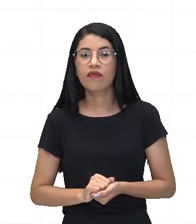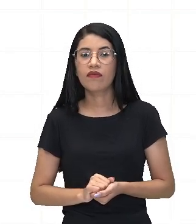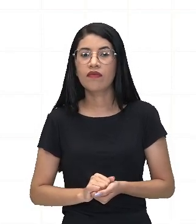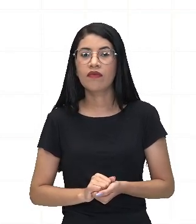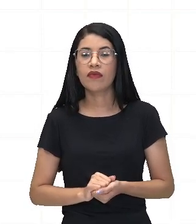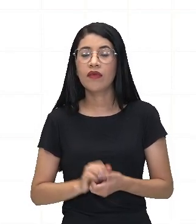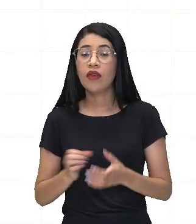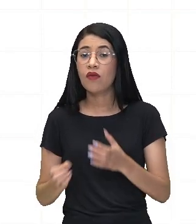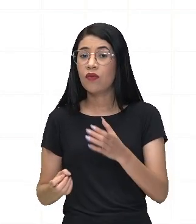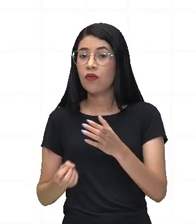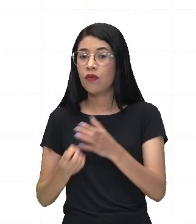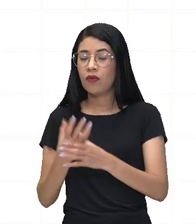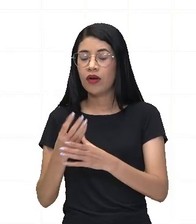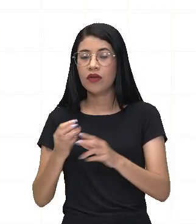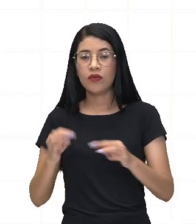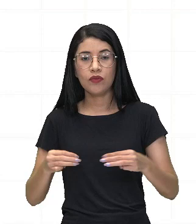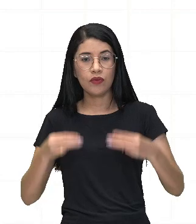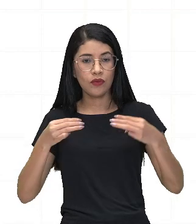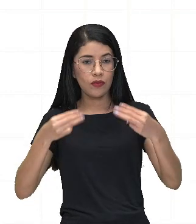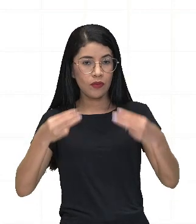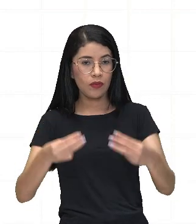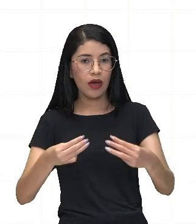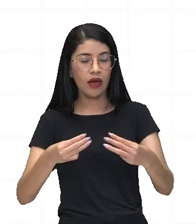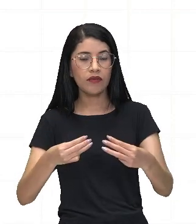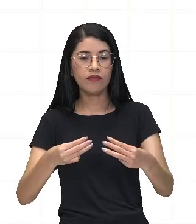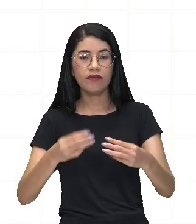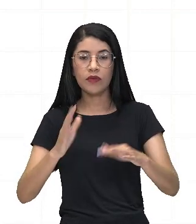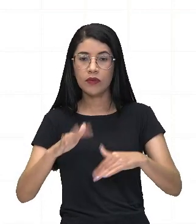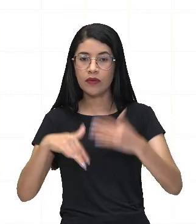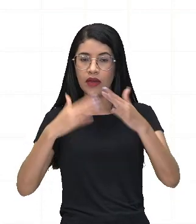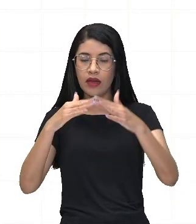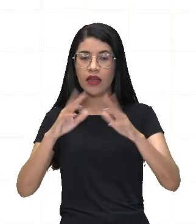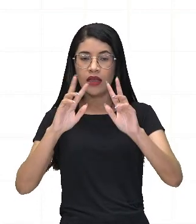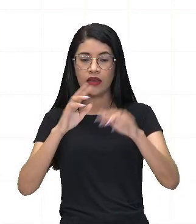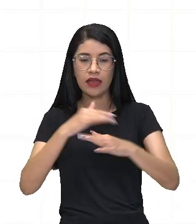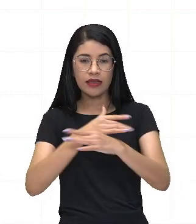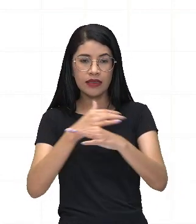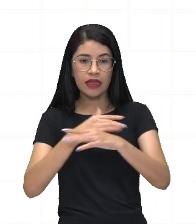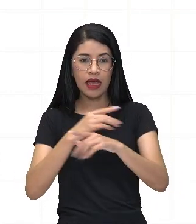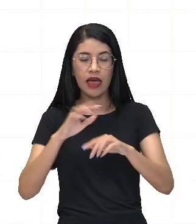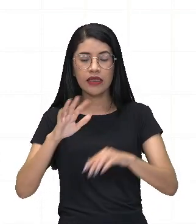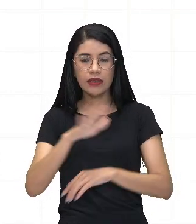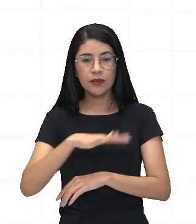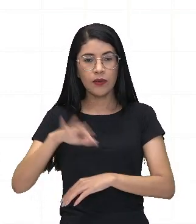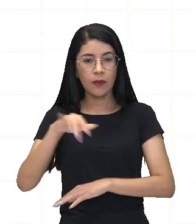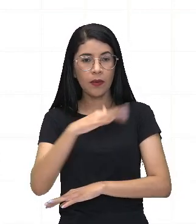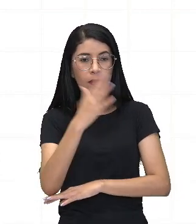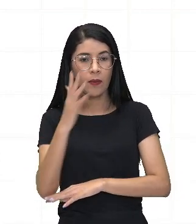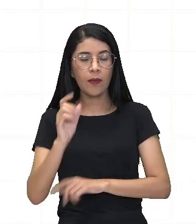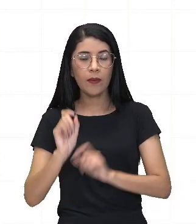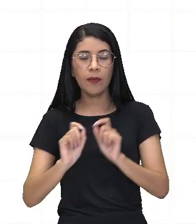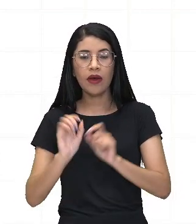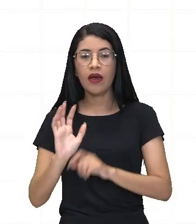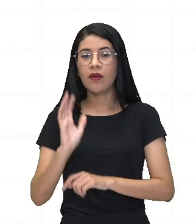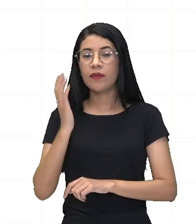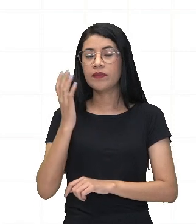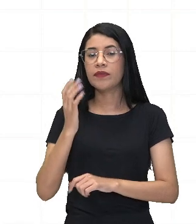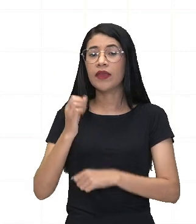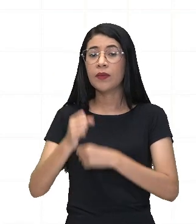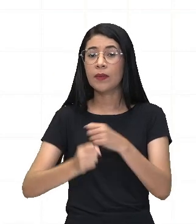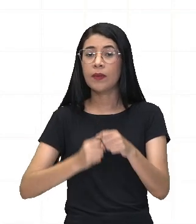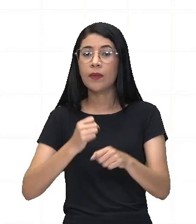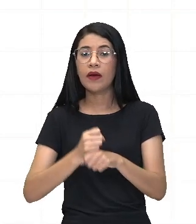do Ministério do Desenvolvimento Urbano e do Meio Ambiente, que ocorreu lá em